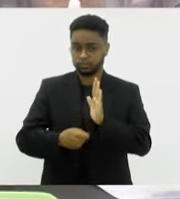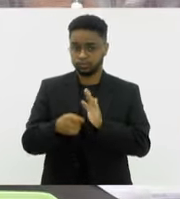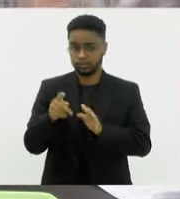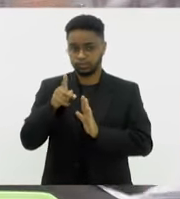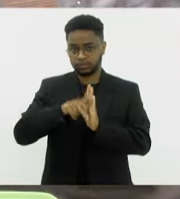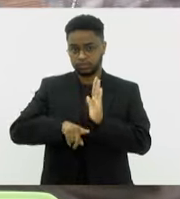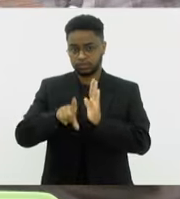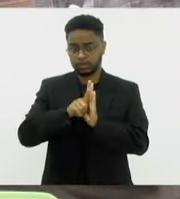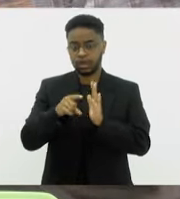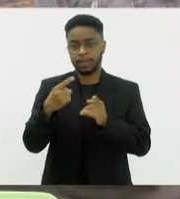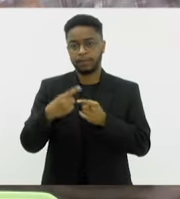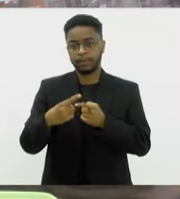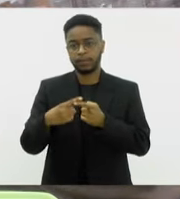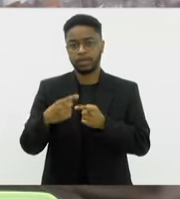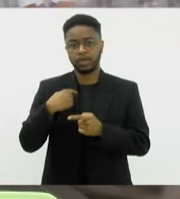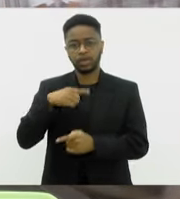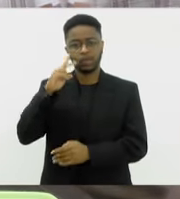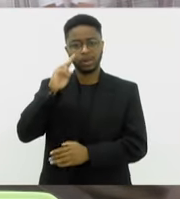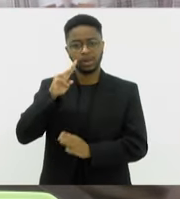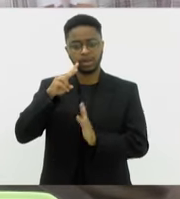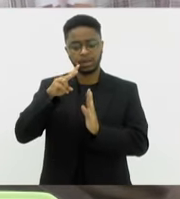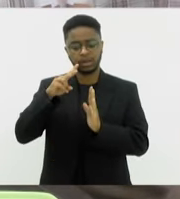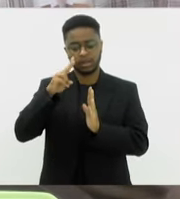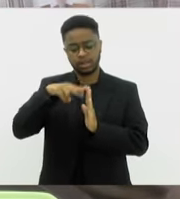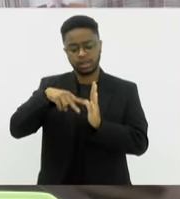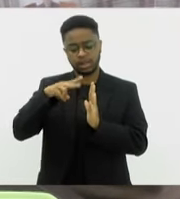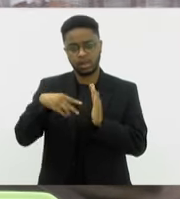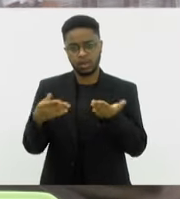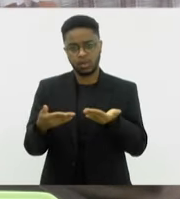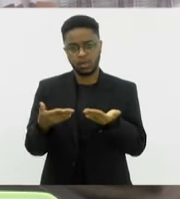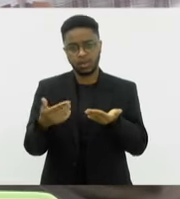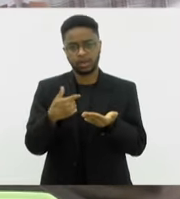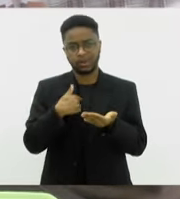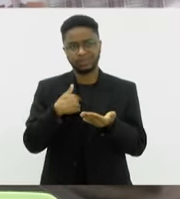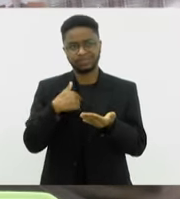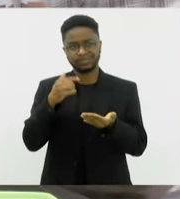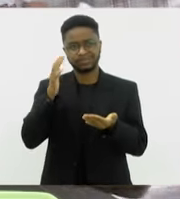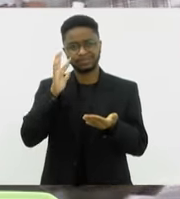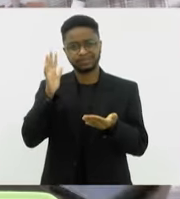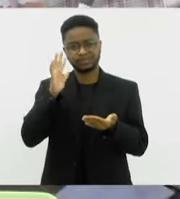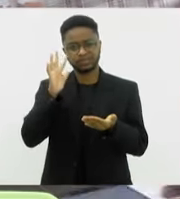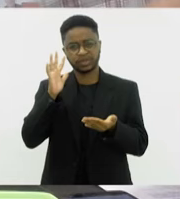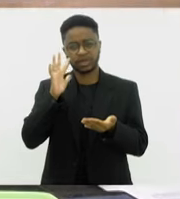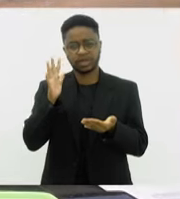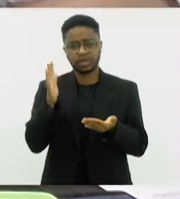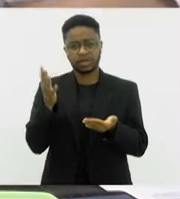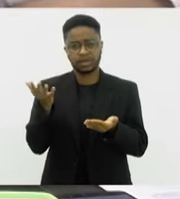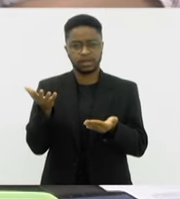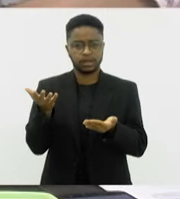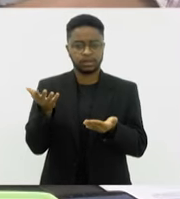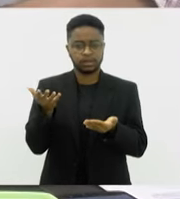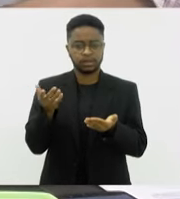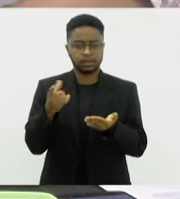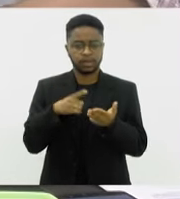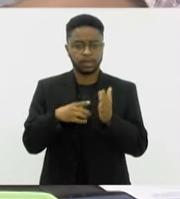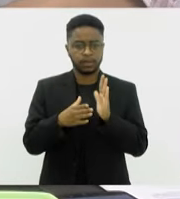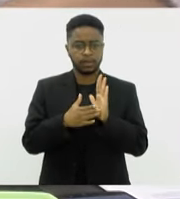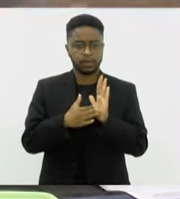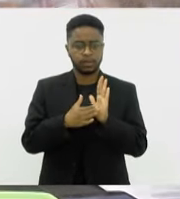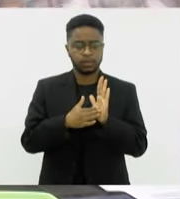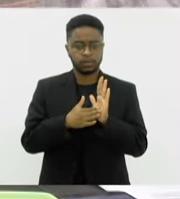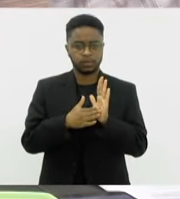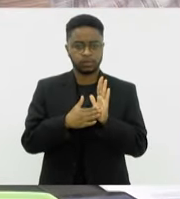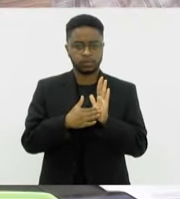projeto. É porque, eu lendo o projeto, eu fiquei com a ideia de que ele propõe